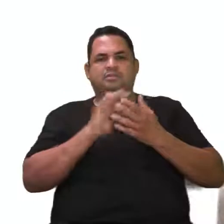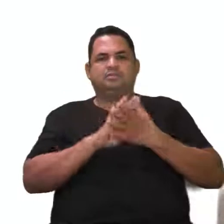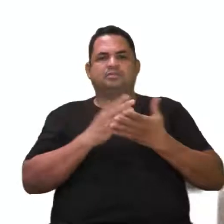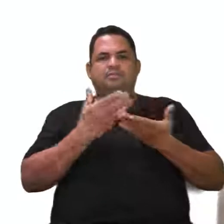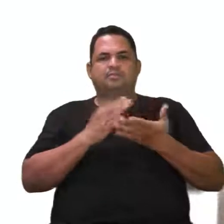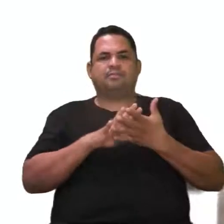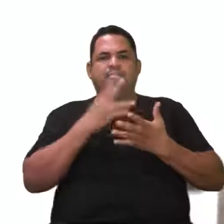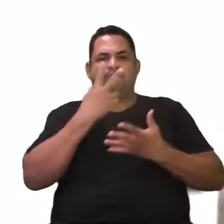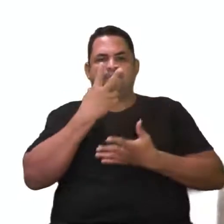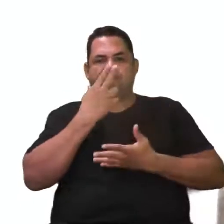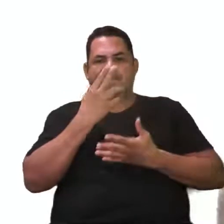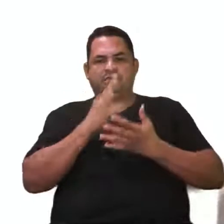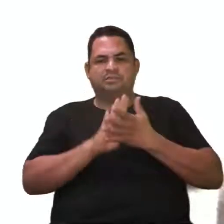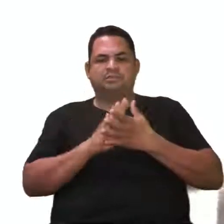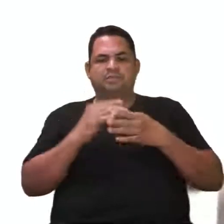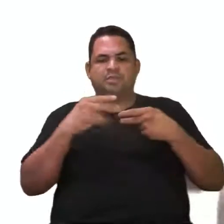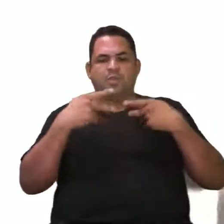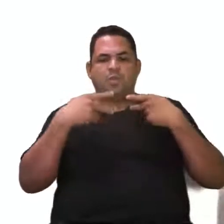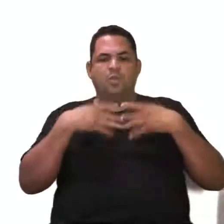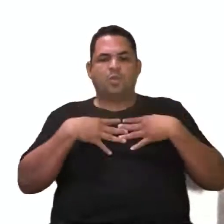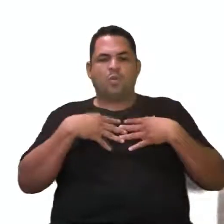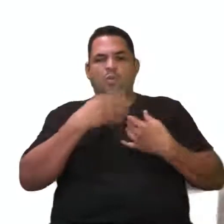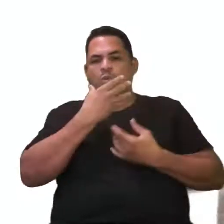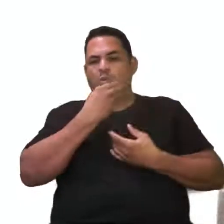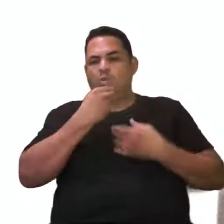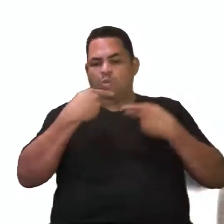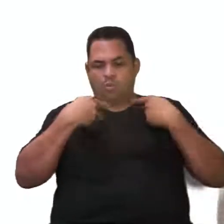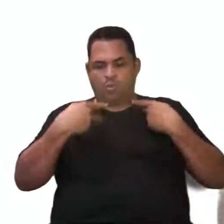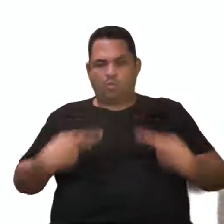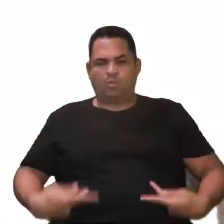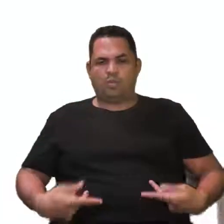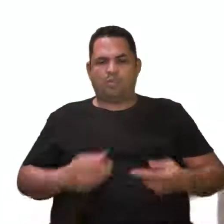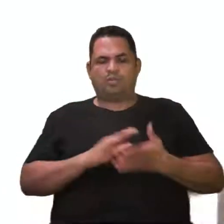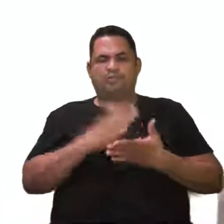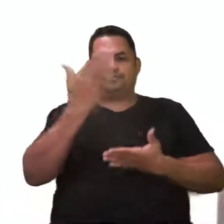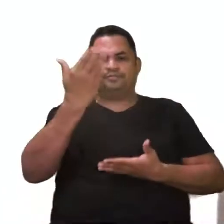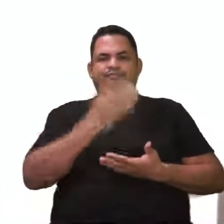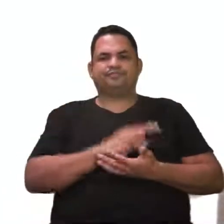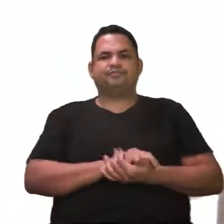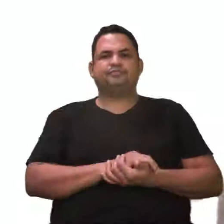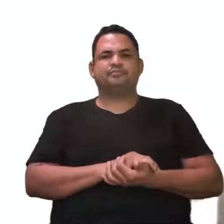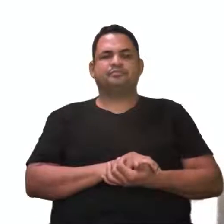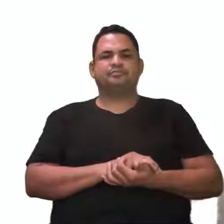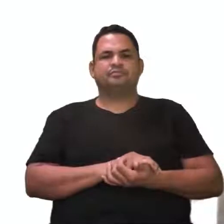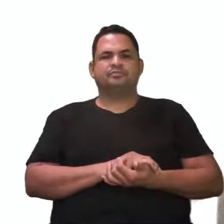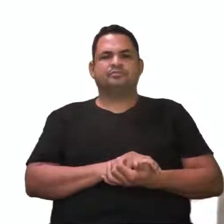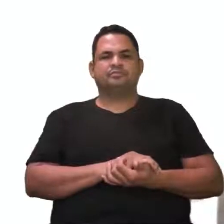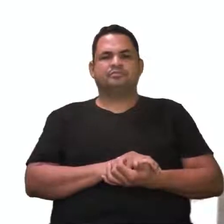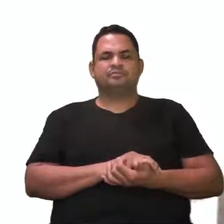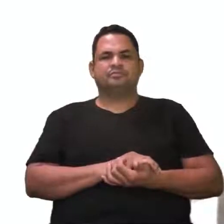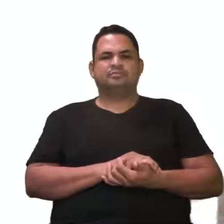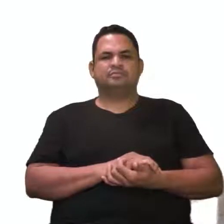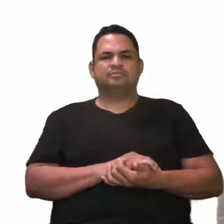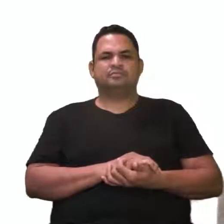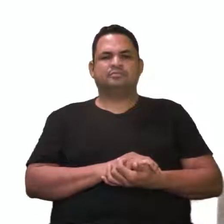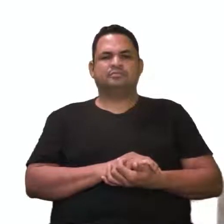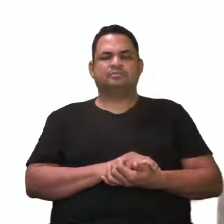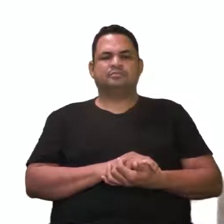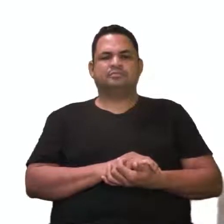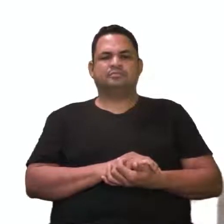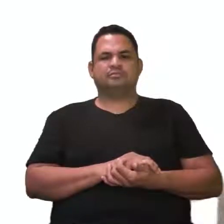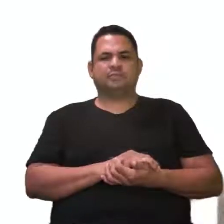humano, tá? E aí você tem, creio eu, que o seco seria essa parte aqui, ó, tá?